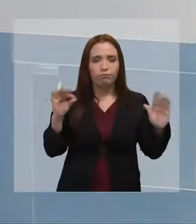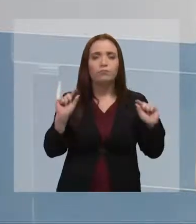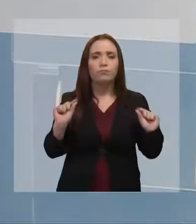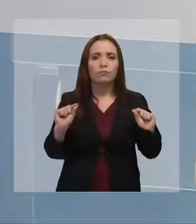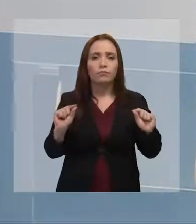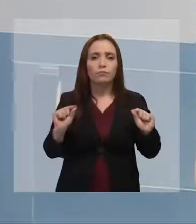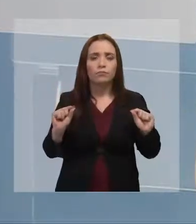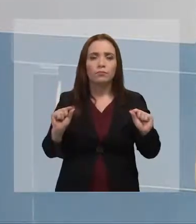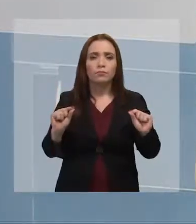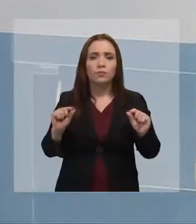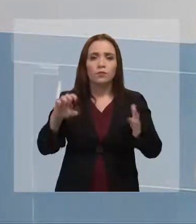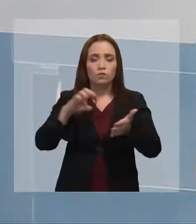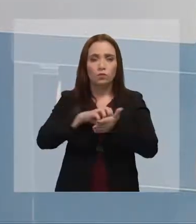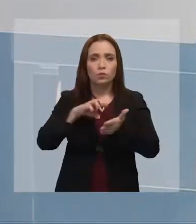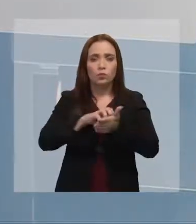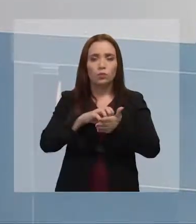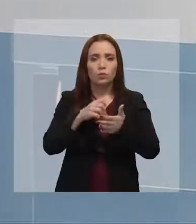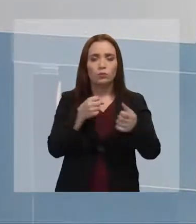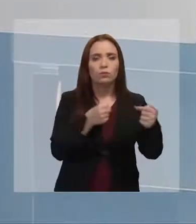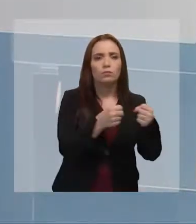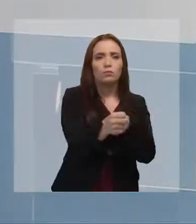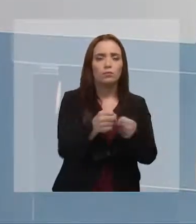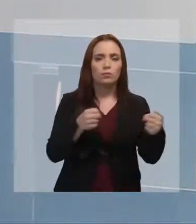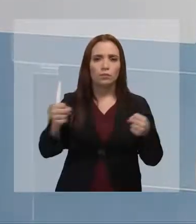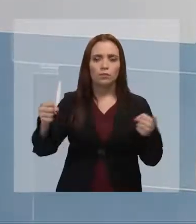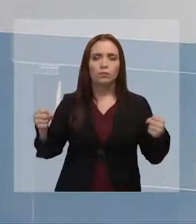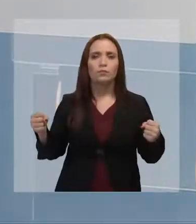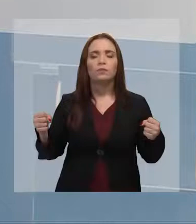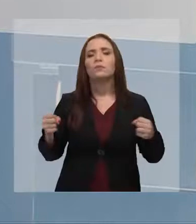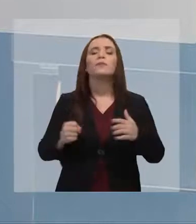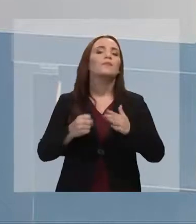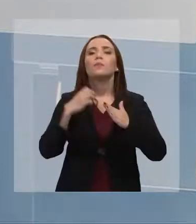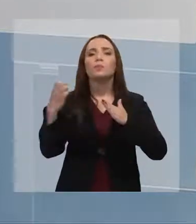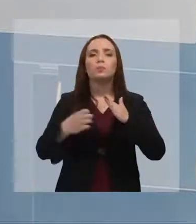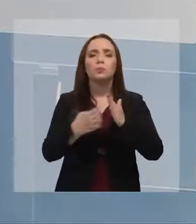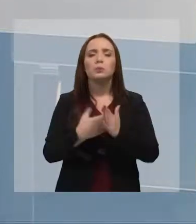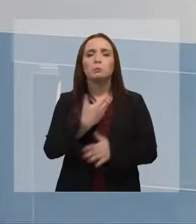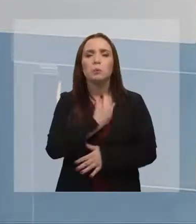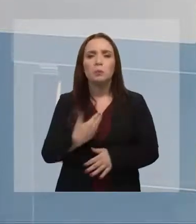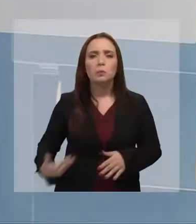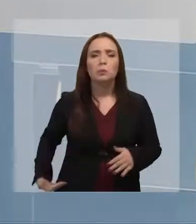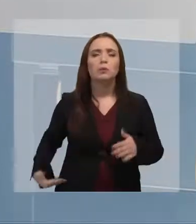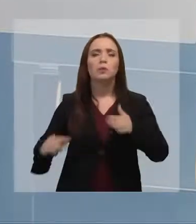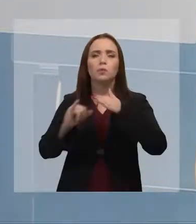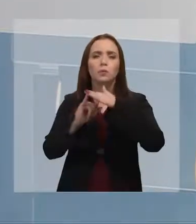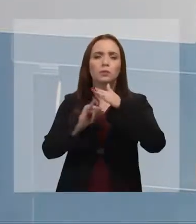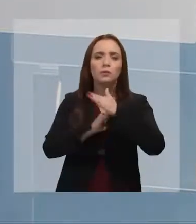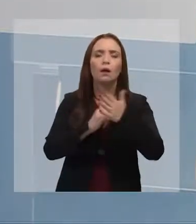permitia que servidores comissionados e dirigentes de fundações, autarquias, empresas públicas